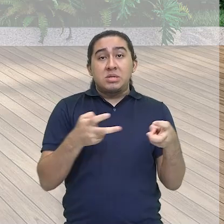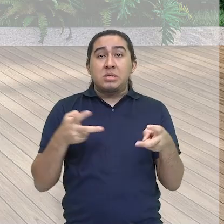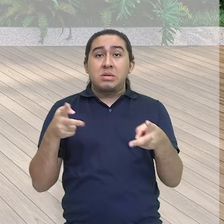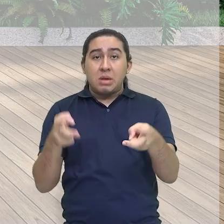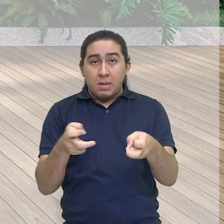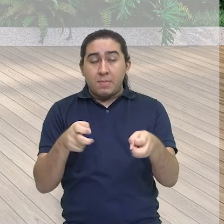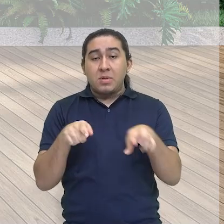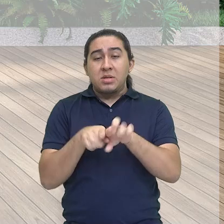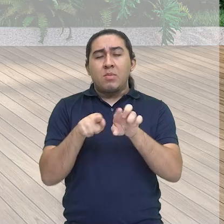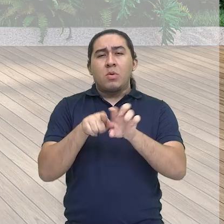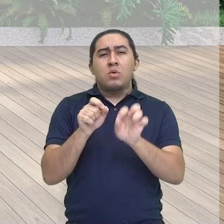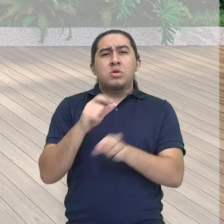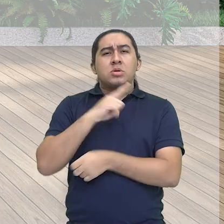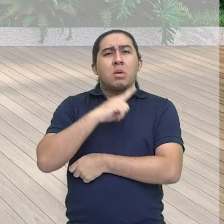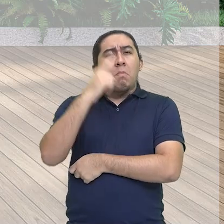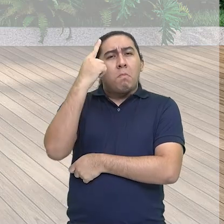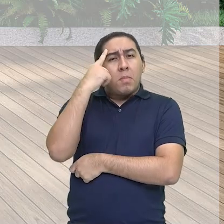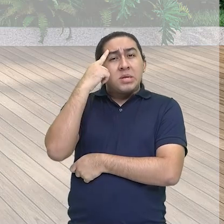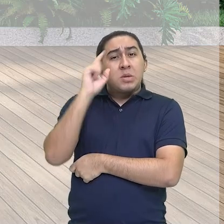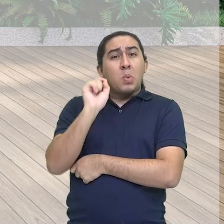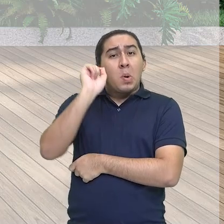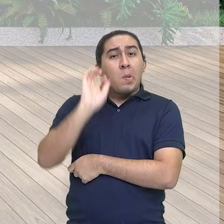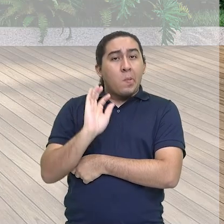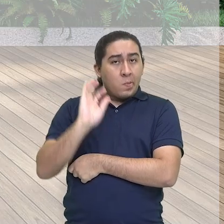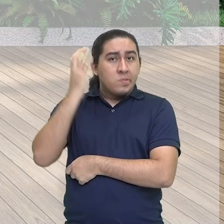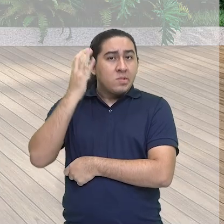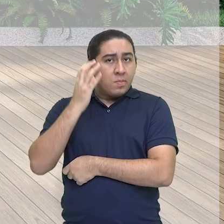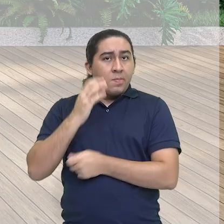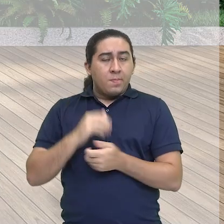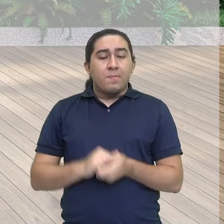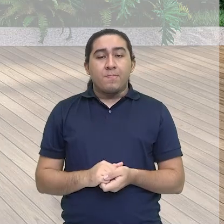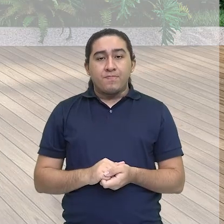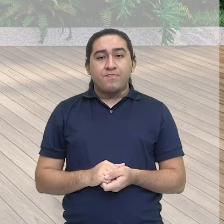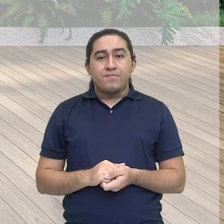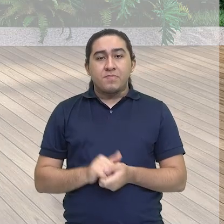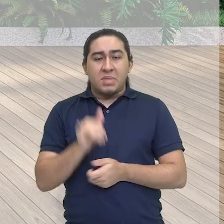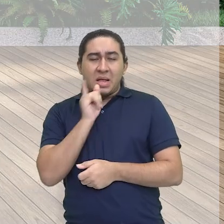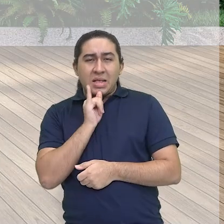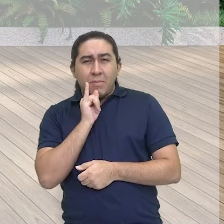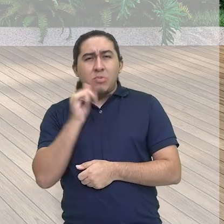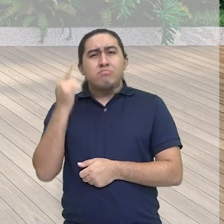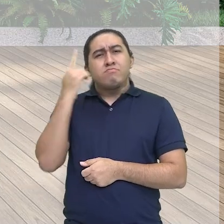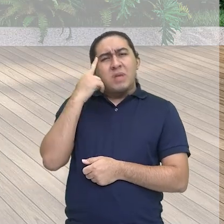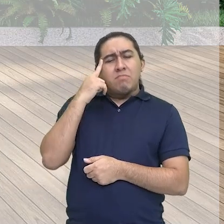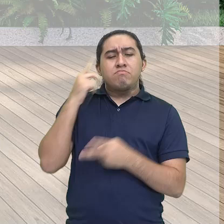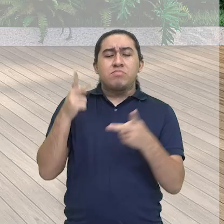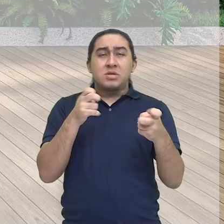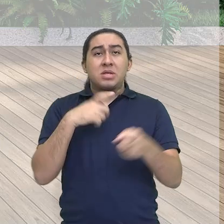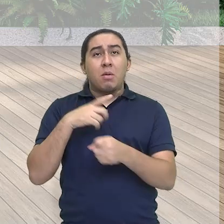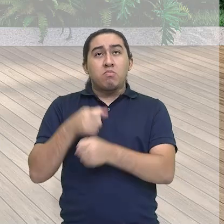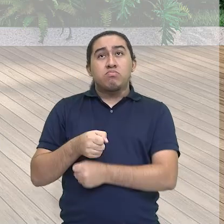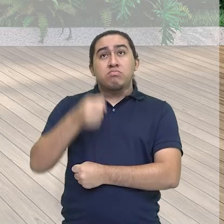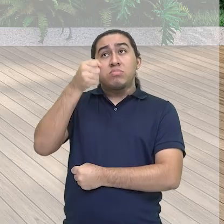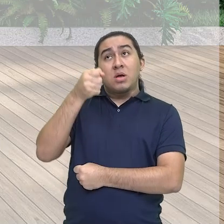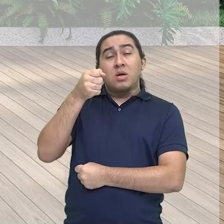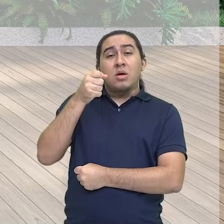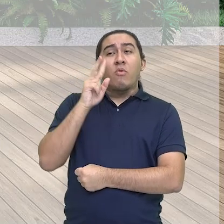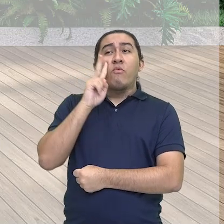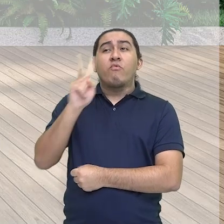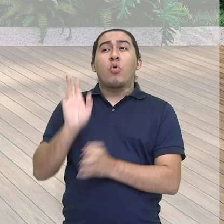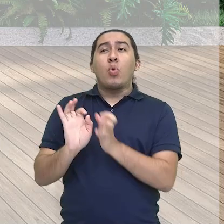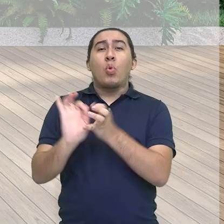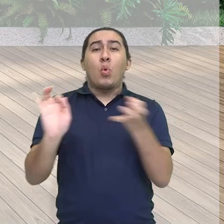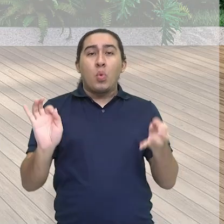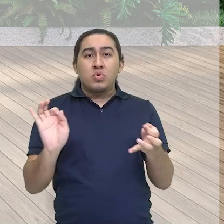vai deduzindo o que aconteceu, né? De repente você vê alguém com a sombrinha aberta, ainda nem olhou